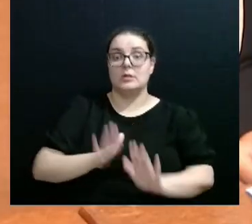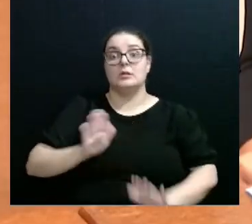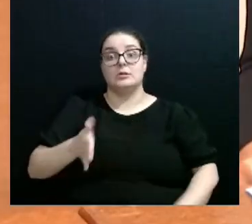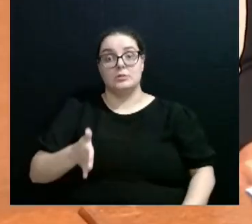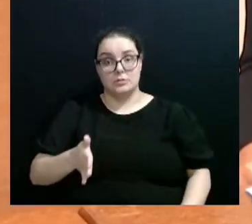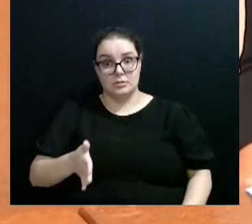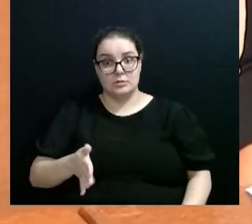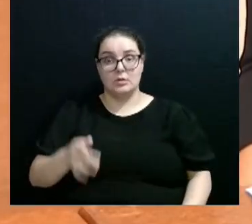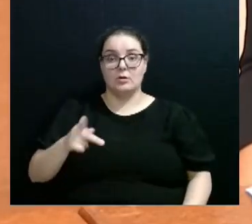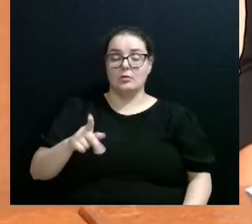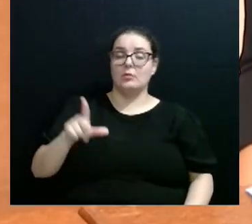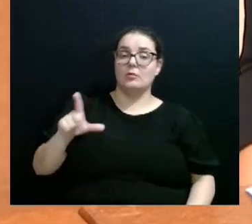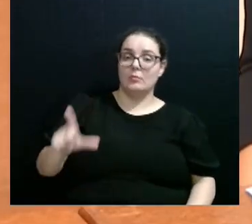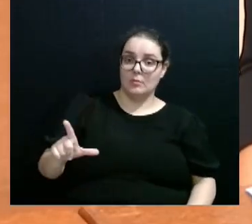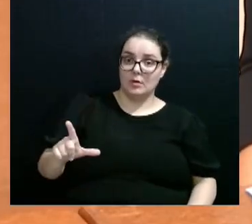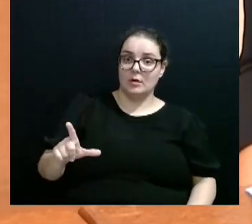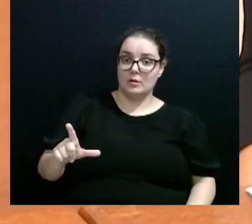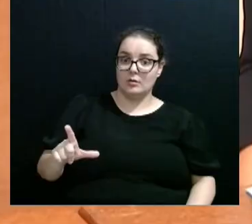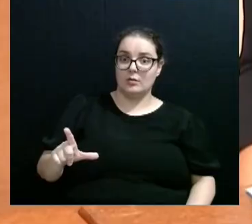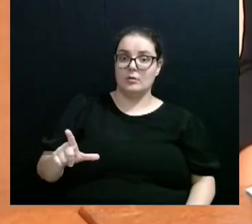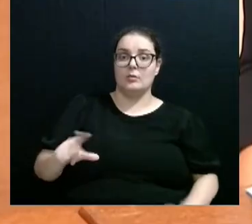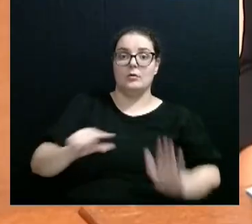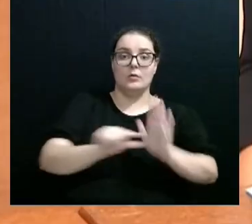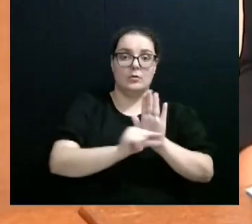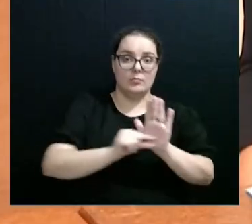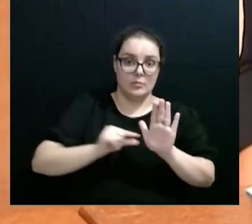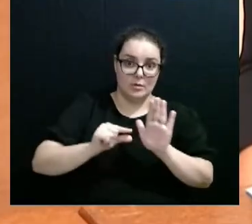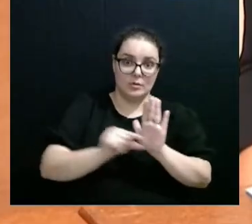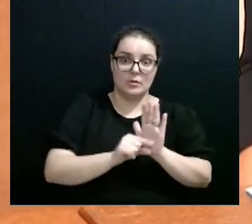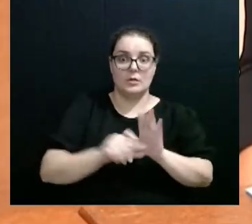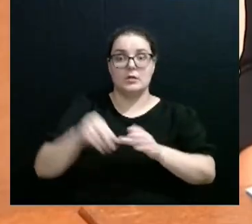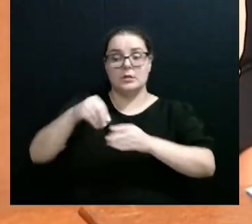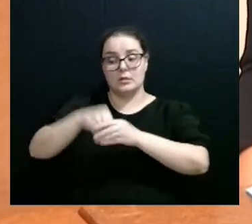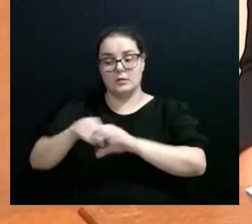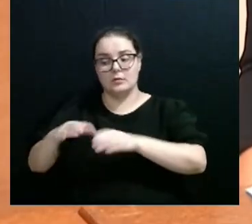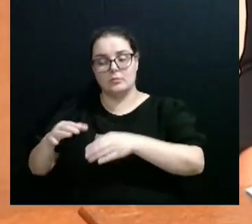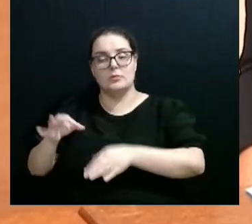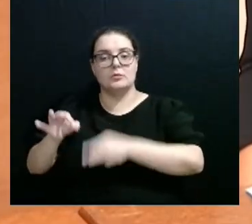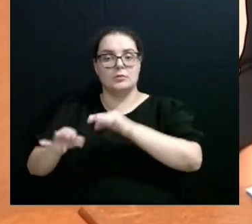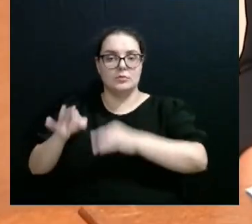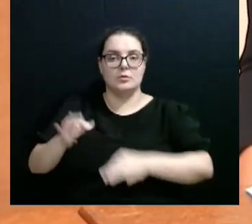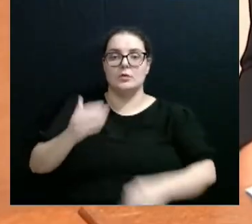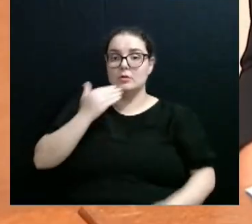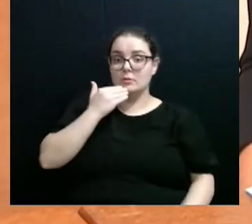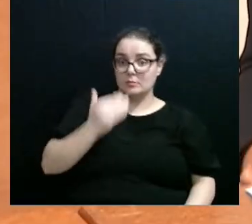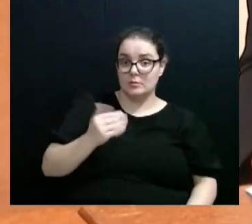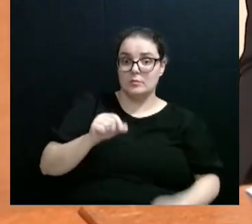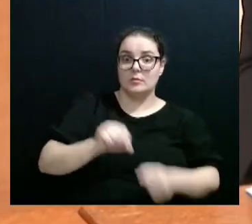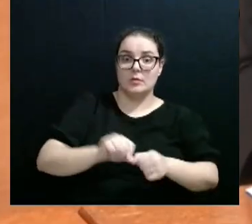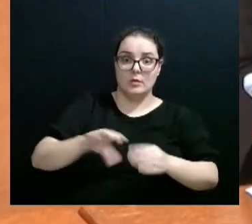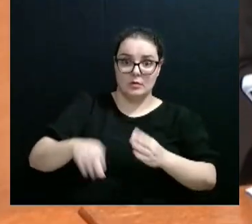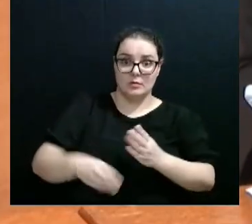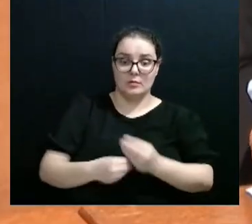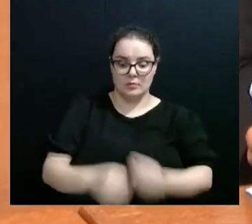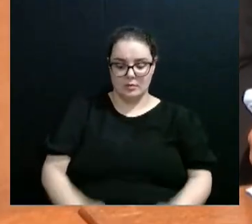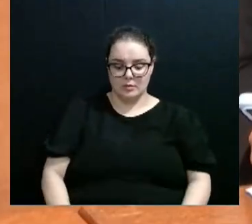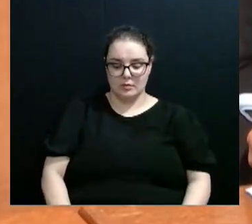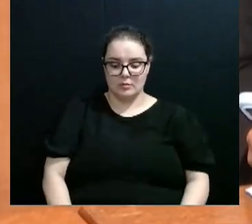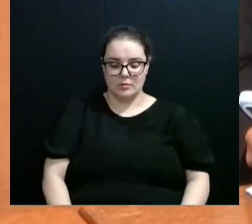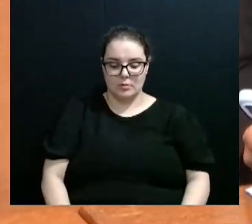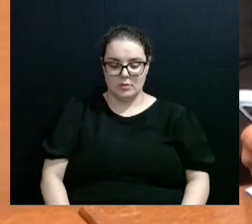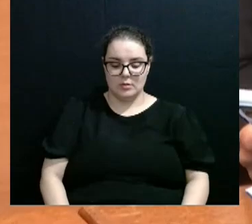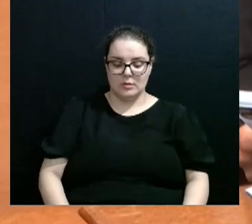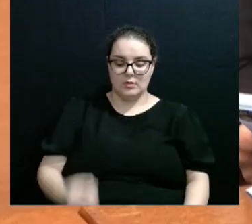PL, uma minuta que está no jurídico, solicitando para fazer essa emenda. Tá? Então, se tiver algo